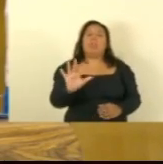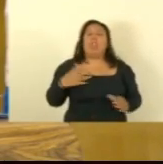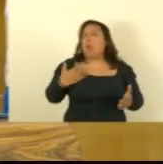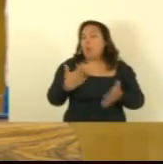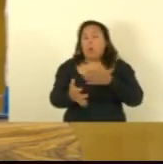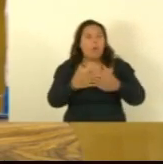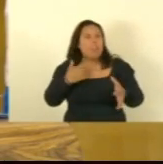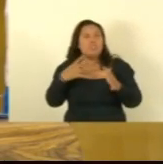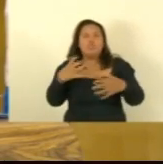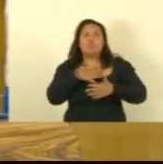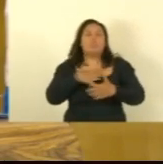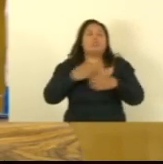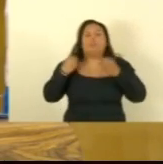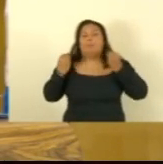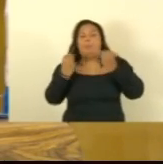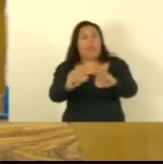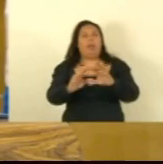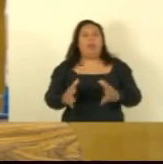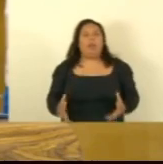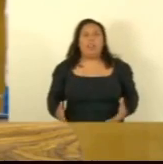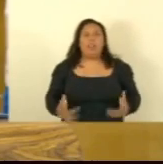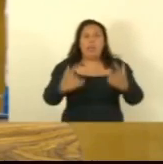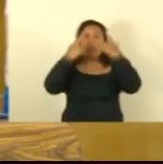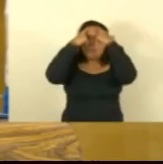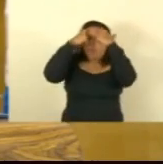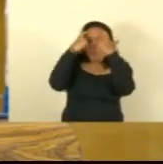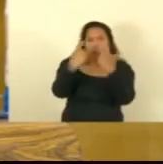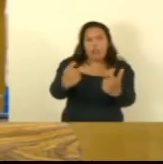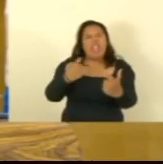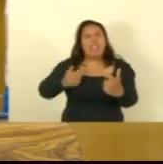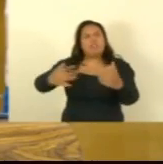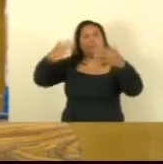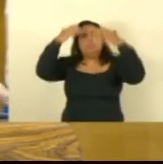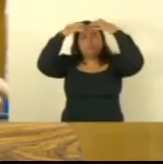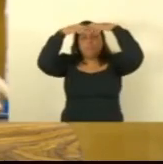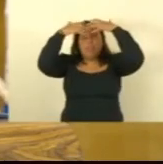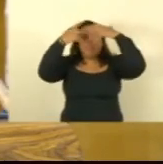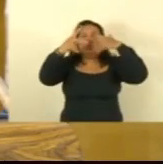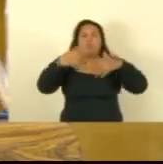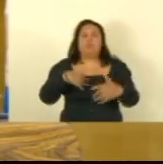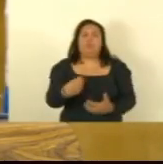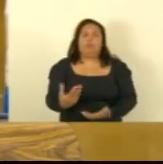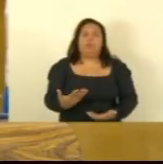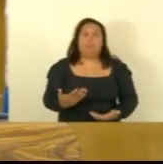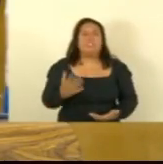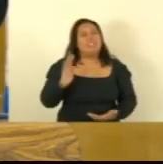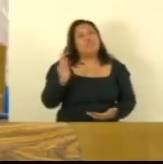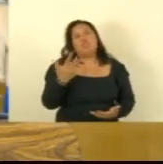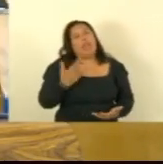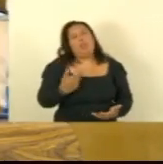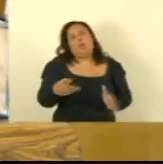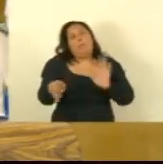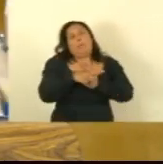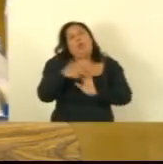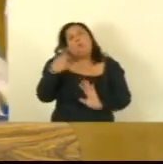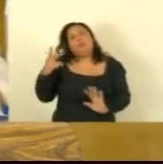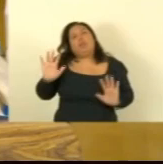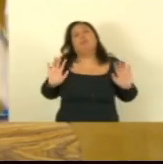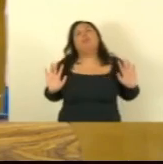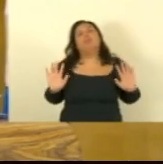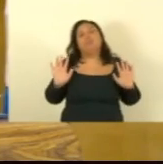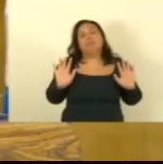violentando a mente dos seus filhos. que já não lhe pertencem mais, Coronel